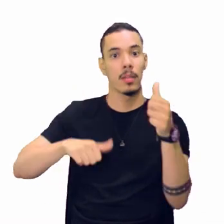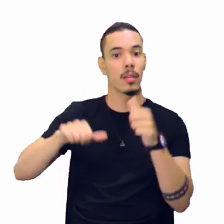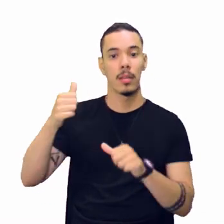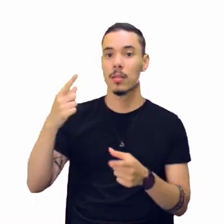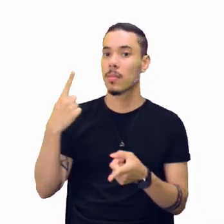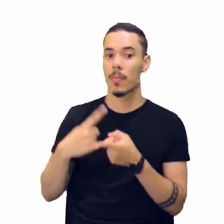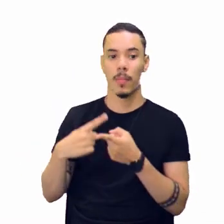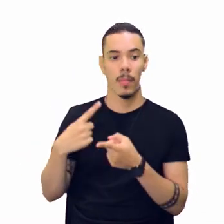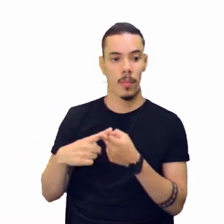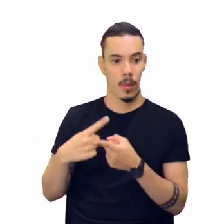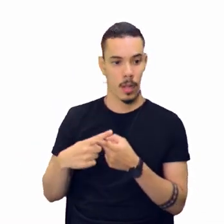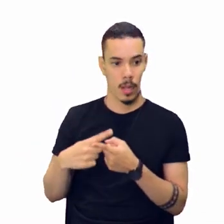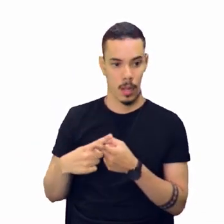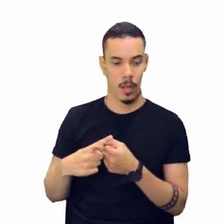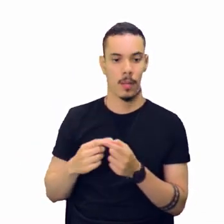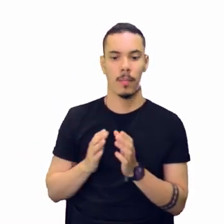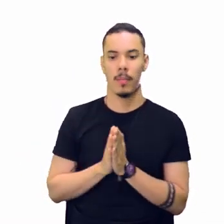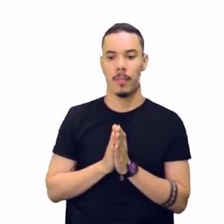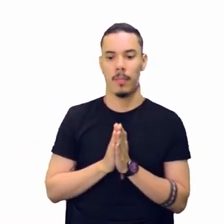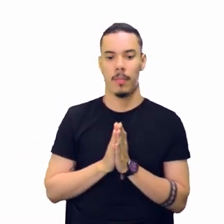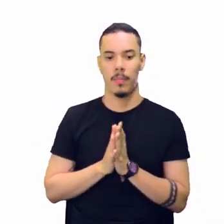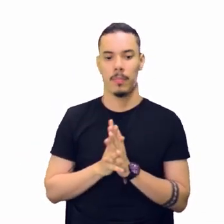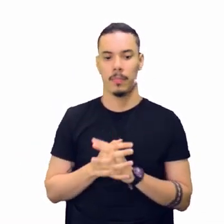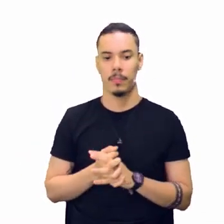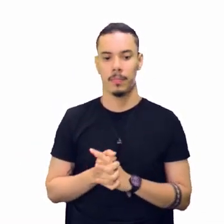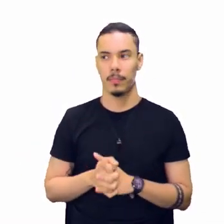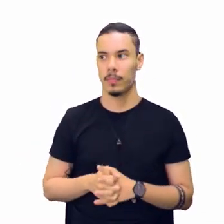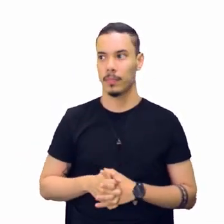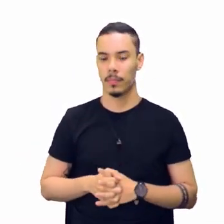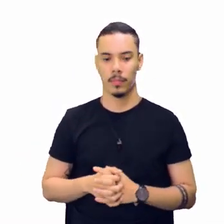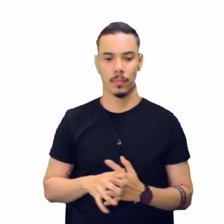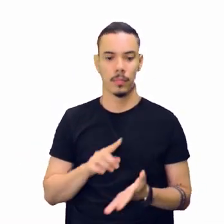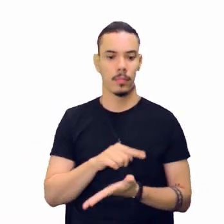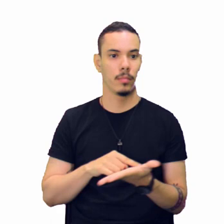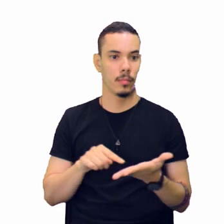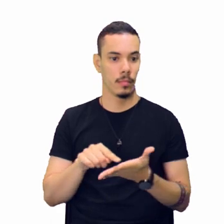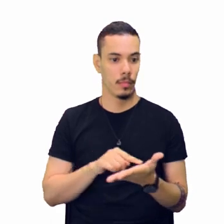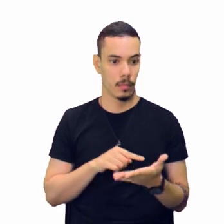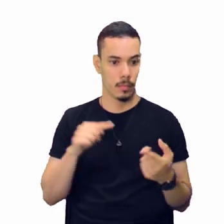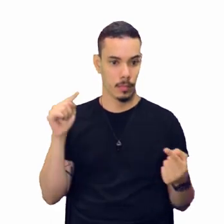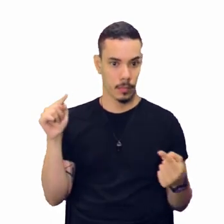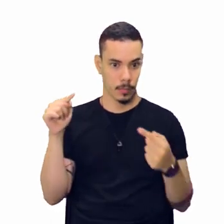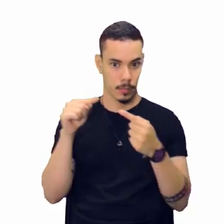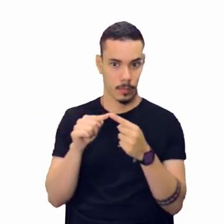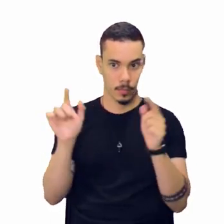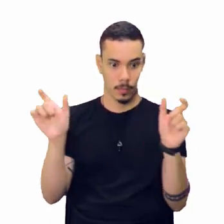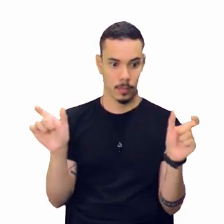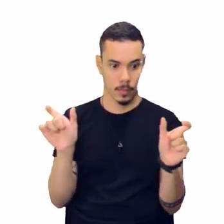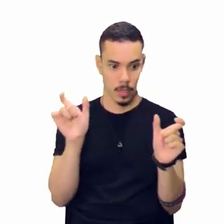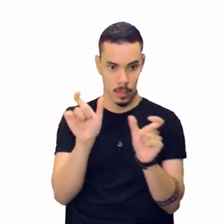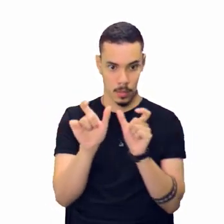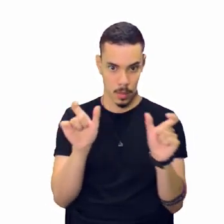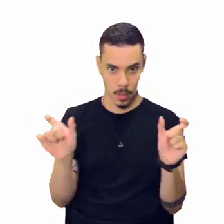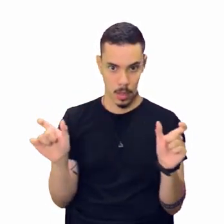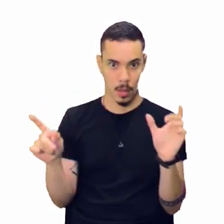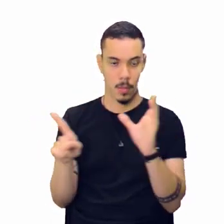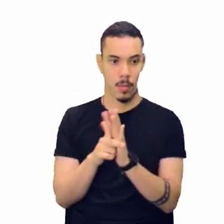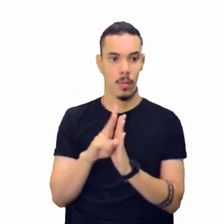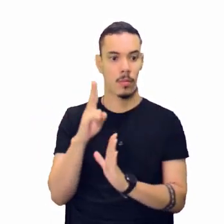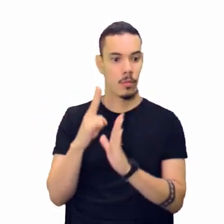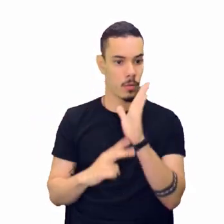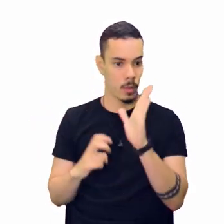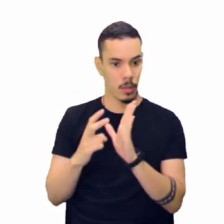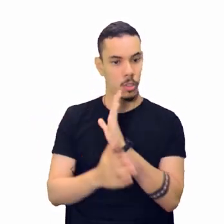por que é a primeira, ele está dizendo assim, ó, assinale a alternativa que os pares de